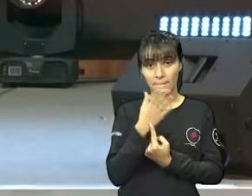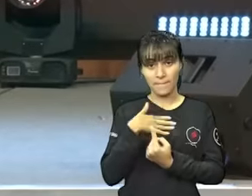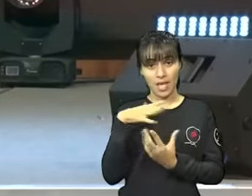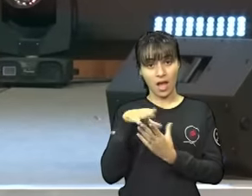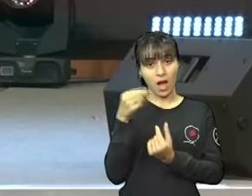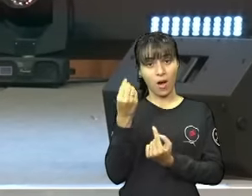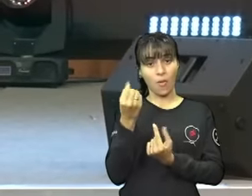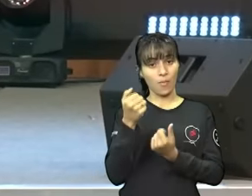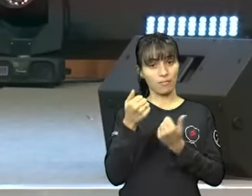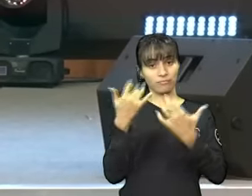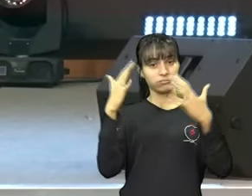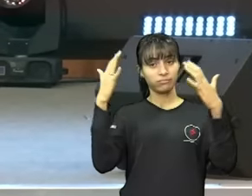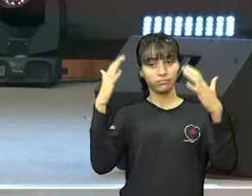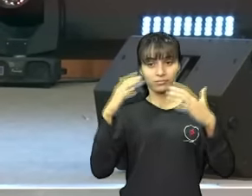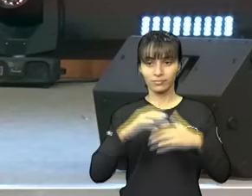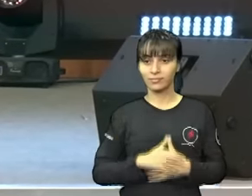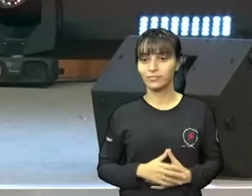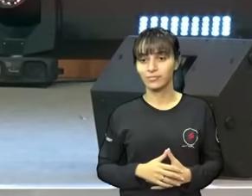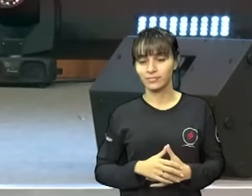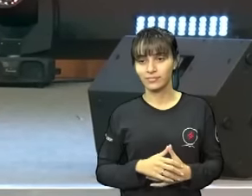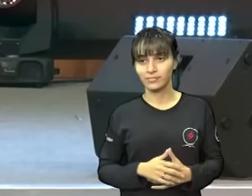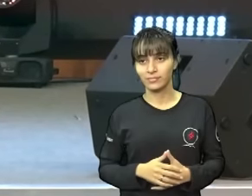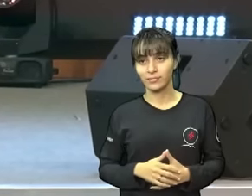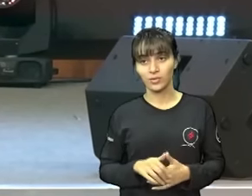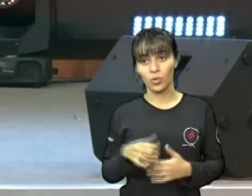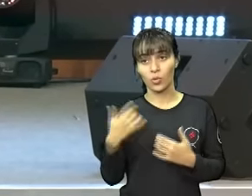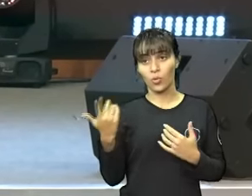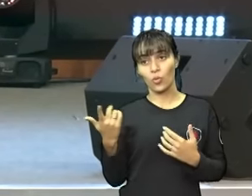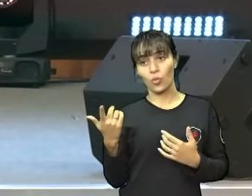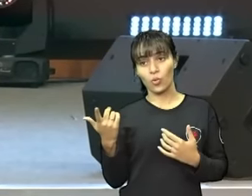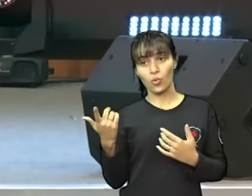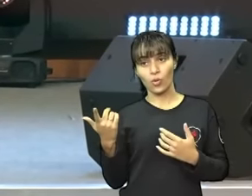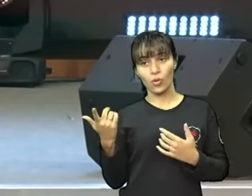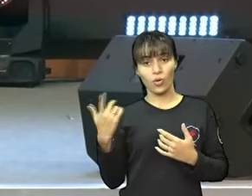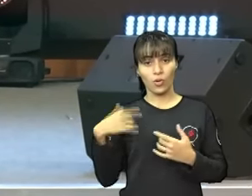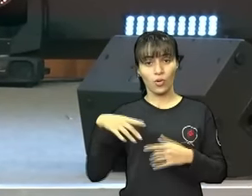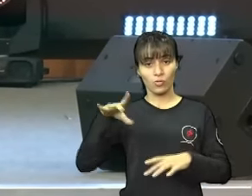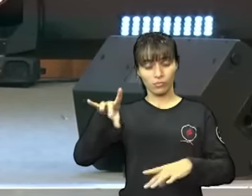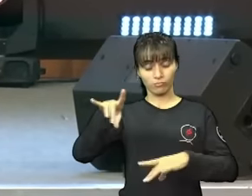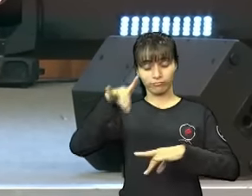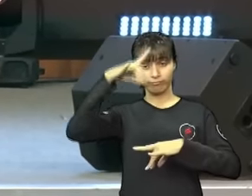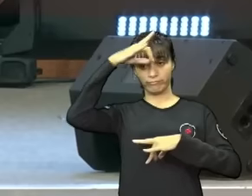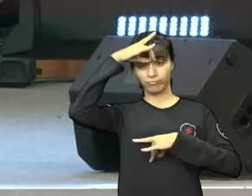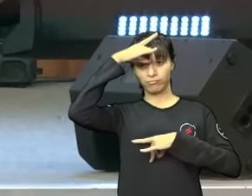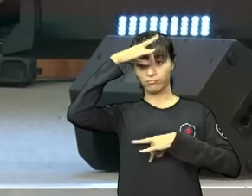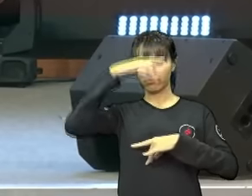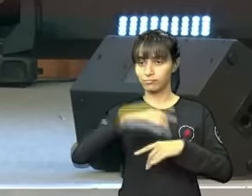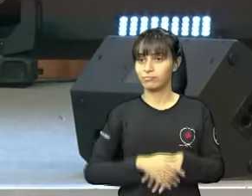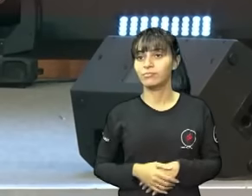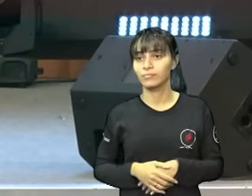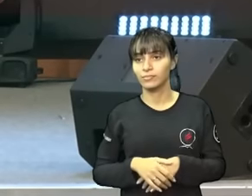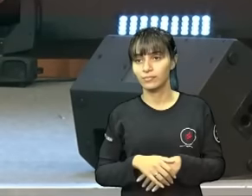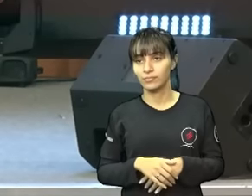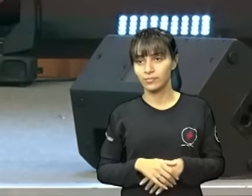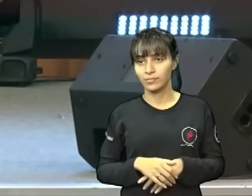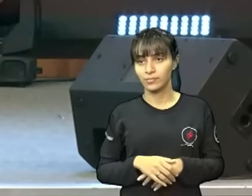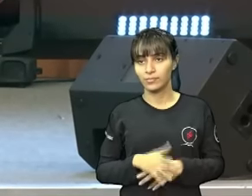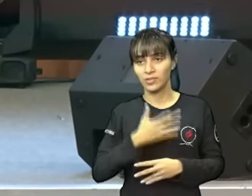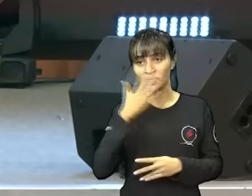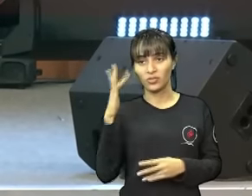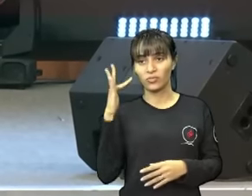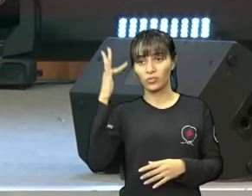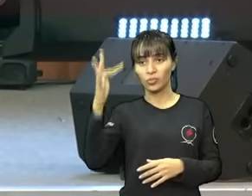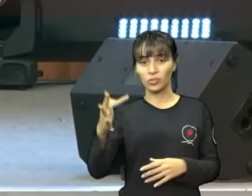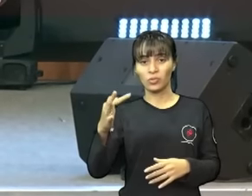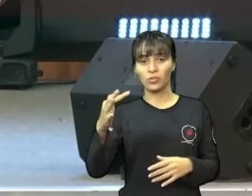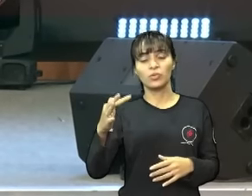minha alma e o eu vou entrar no outro carro mano se alguém que vai vir